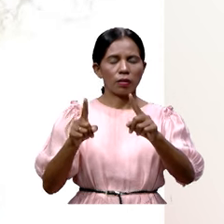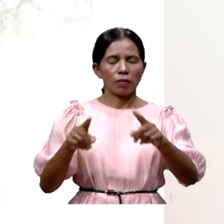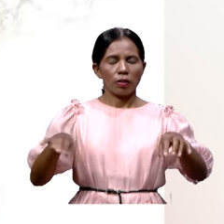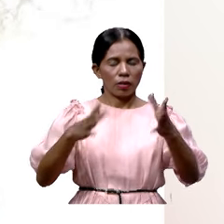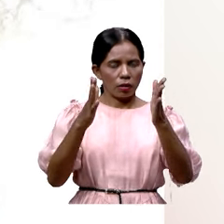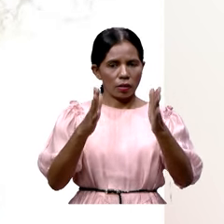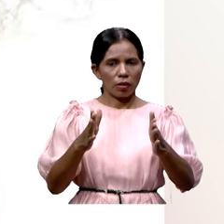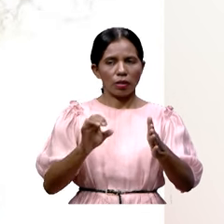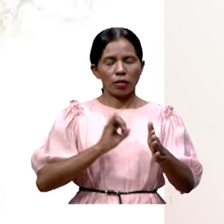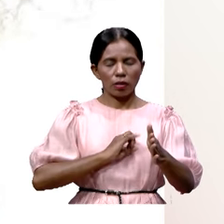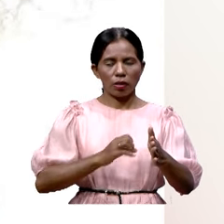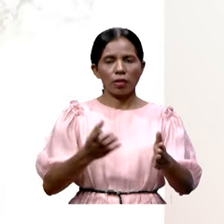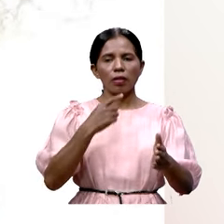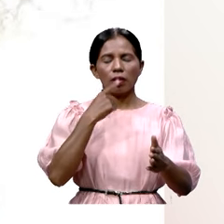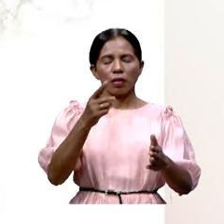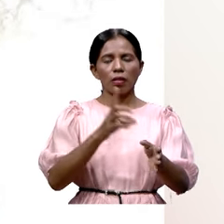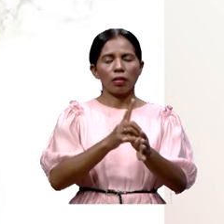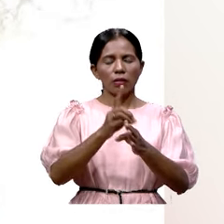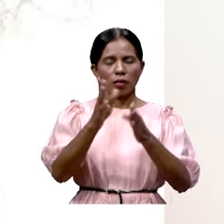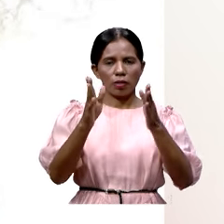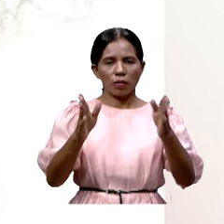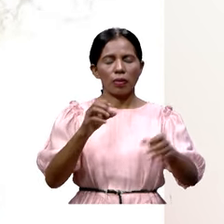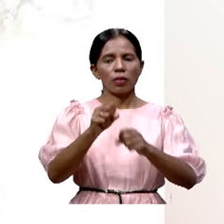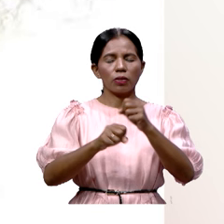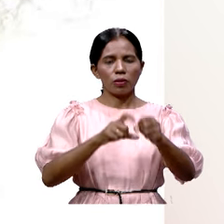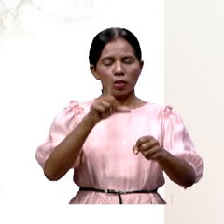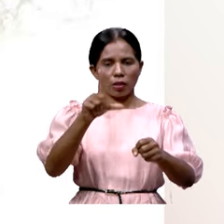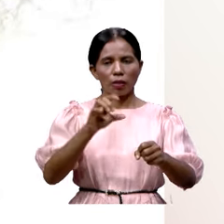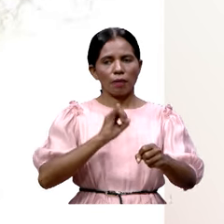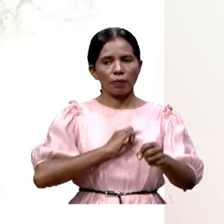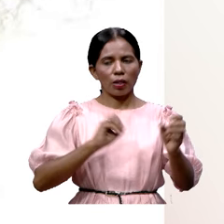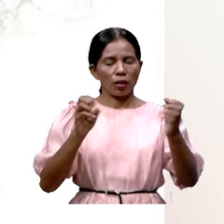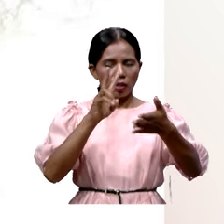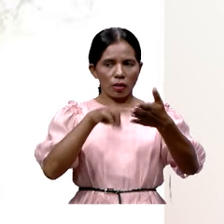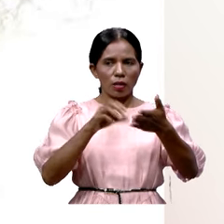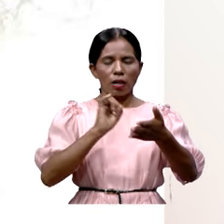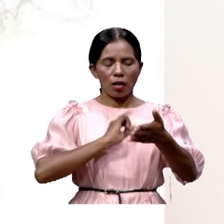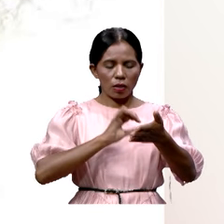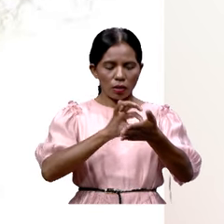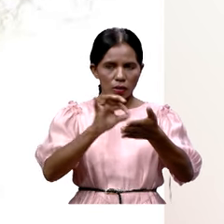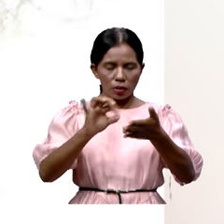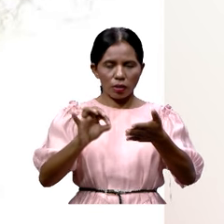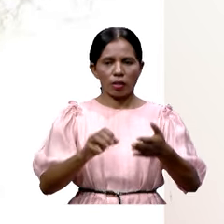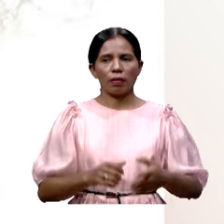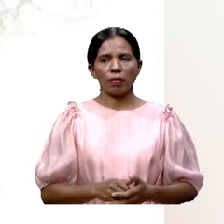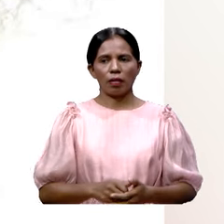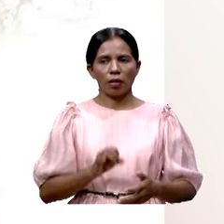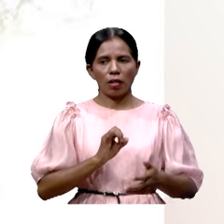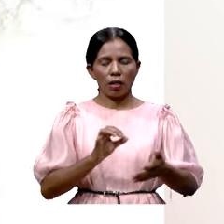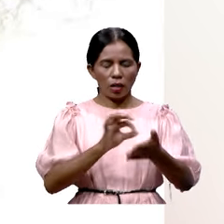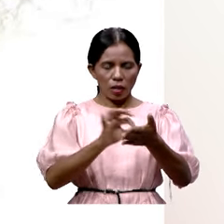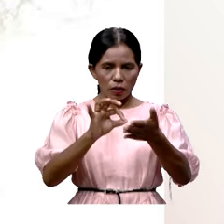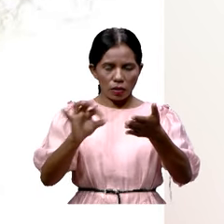mai sira ruka hau ba diretamente social, toane vahula le, hau asine dit, mai hau asine dit